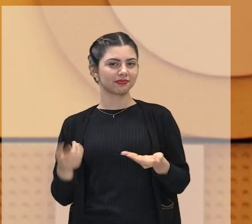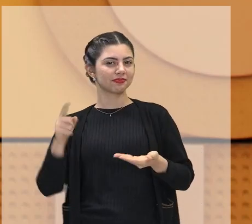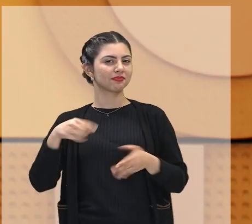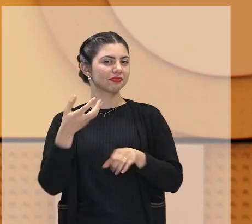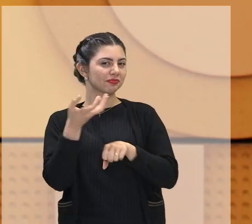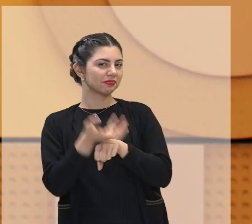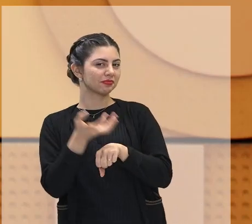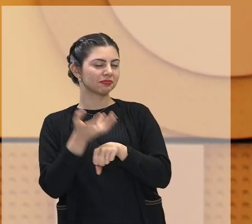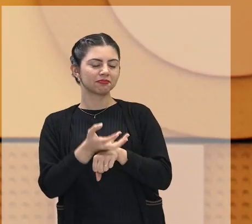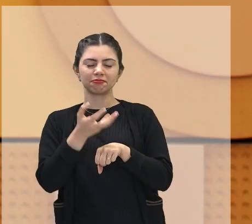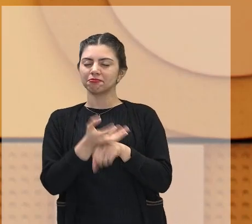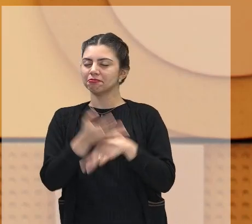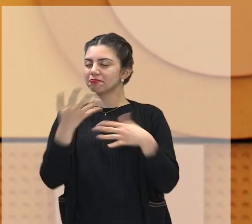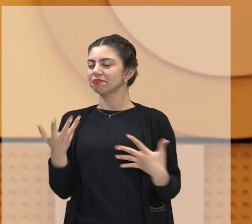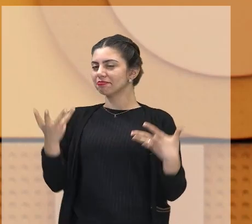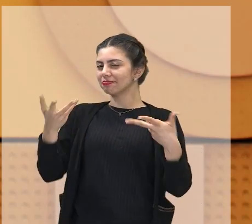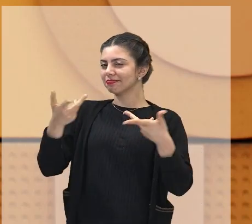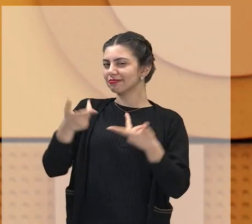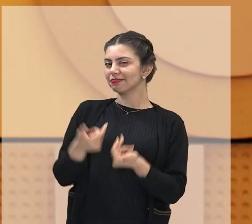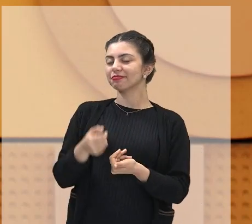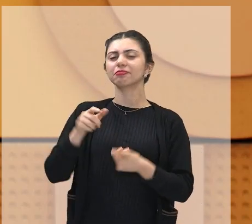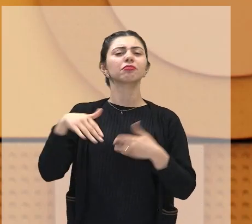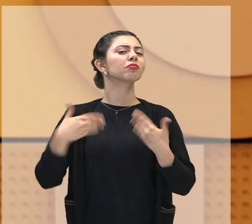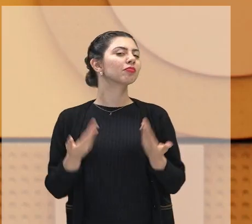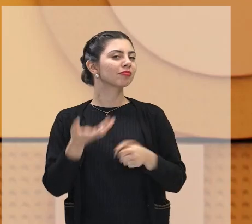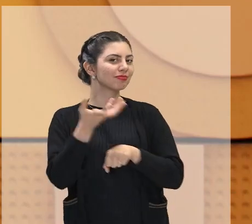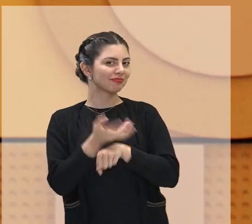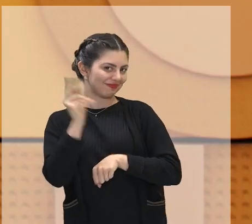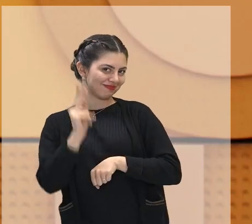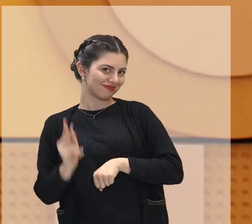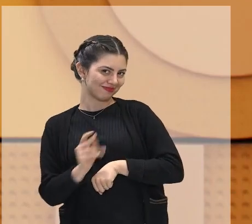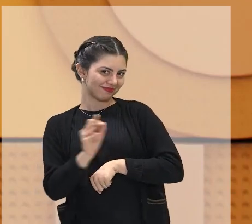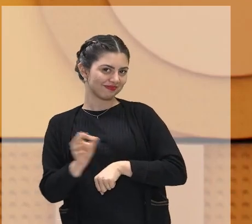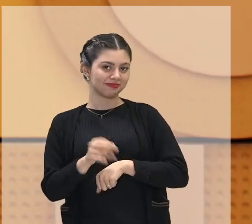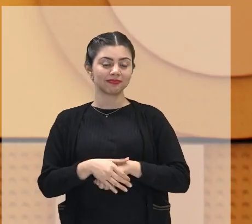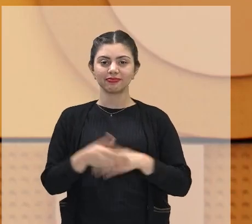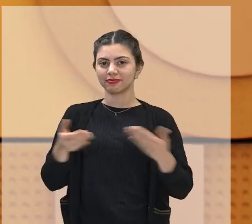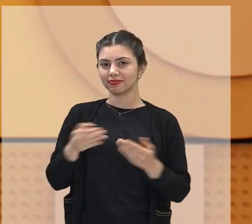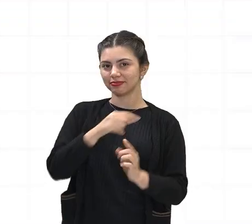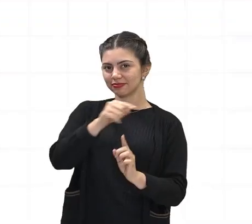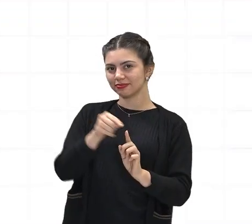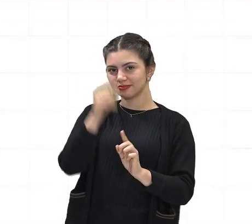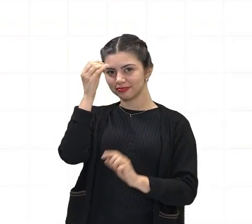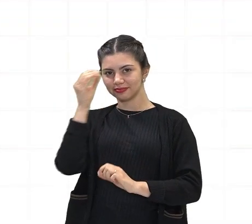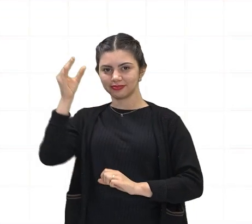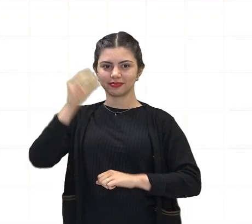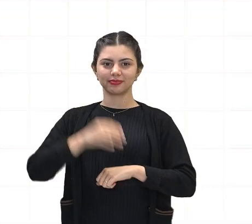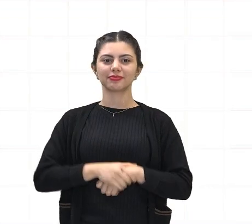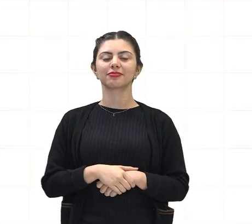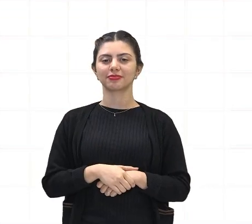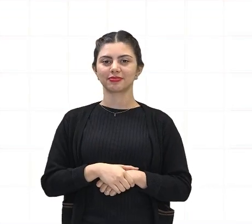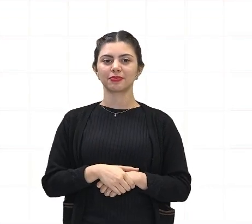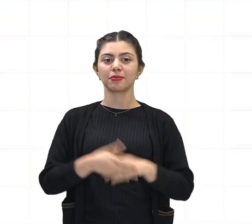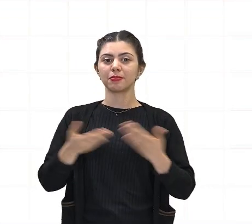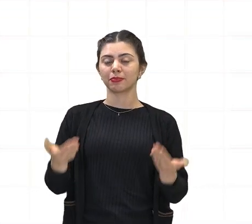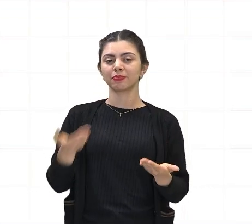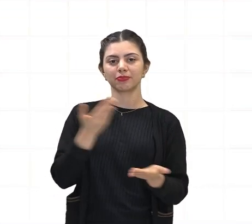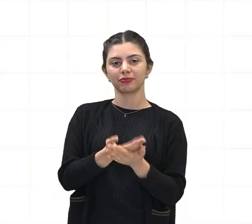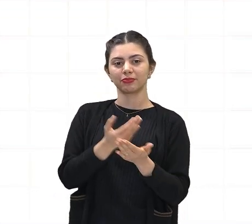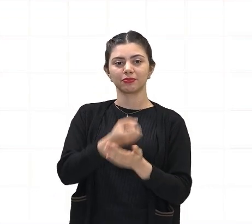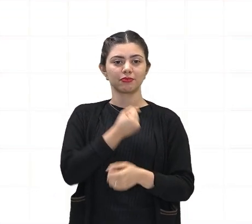o melhor componente, que é o componente de História. Vamos ao objeto do conhecimento. Aula